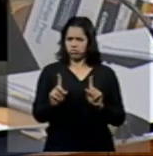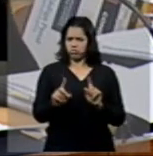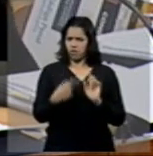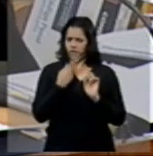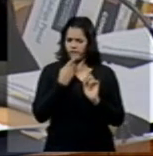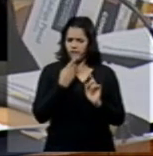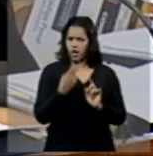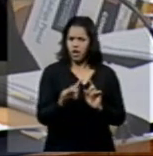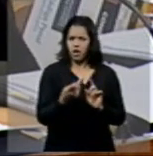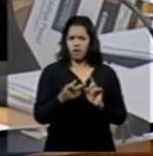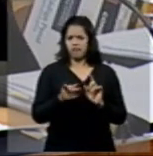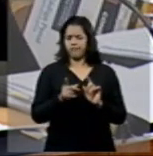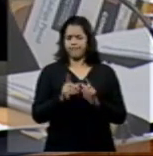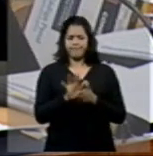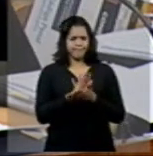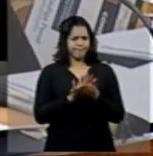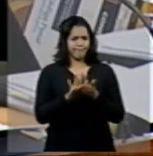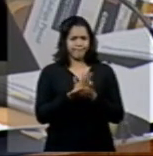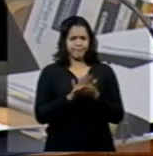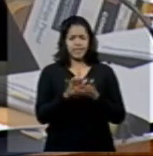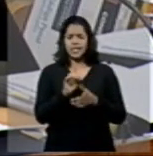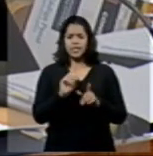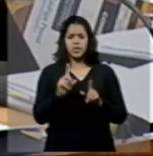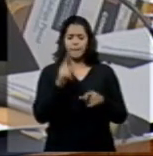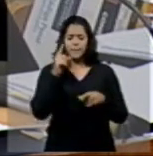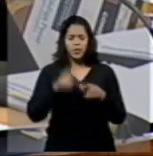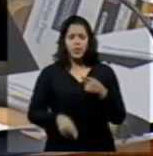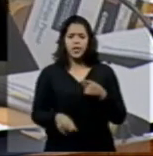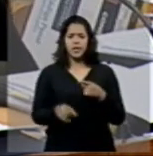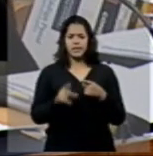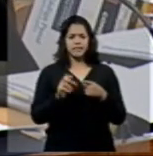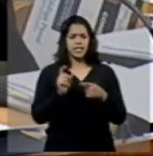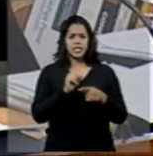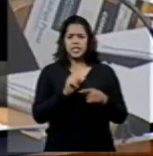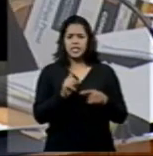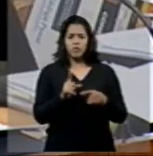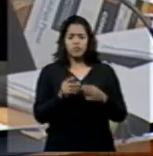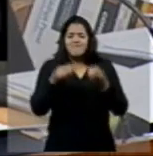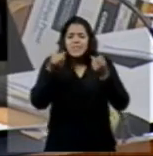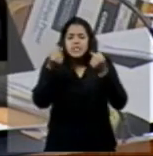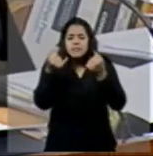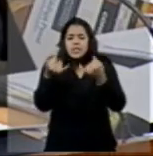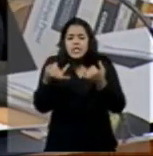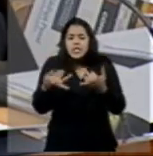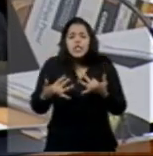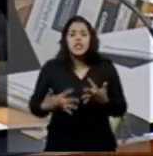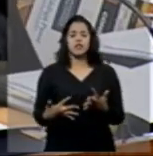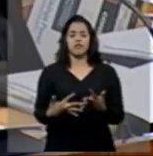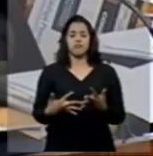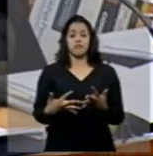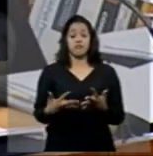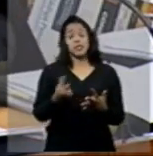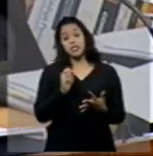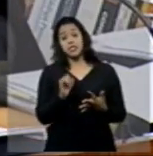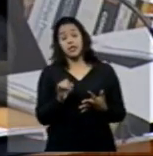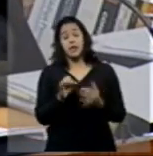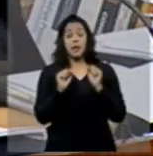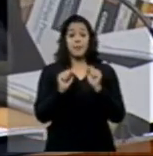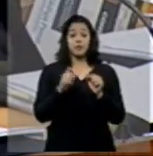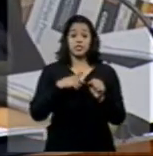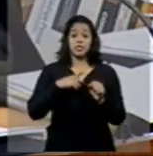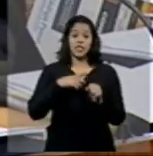nem implicitamente, não restringe, não delimita aqui a possibilidade